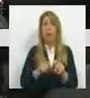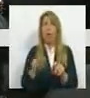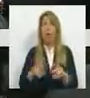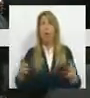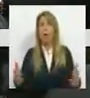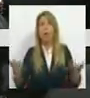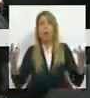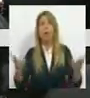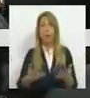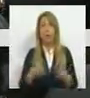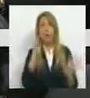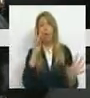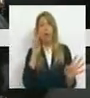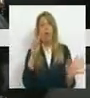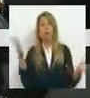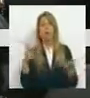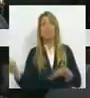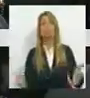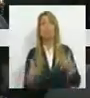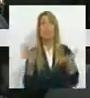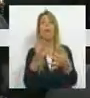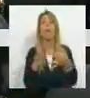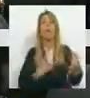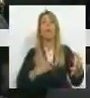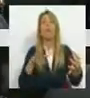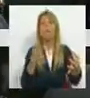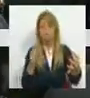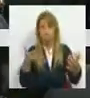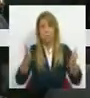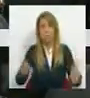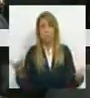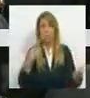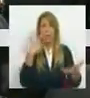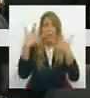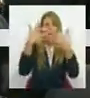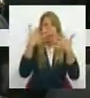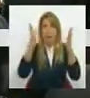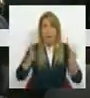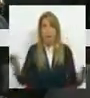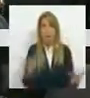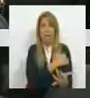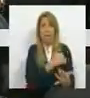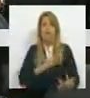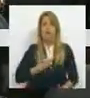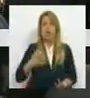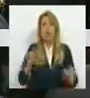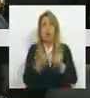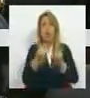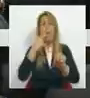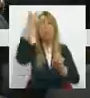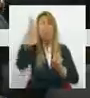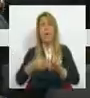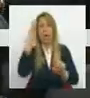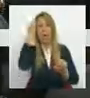da visão que têm para o Douro, há esta componente, esta dimensão da transparência da Casa do Douro. É preciso uma Casa do Douro com paredes de vidro, neste virado de